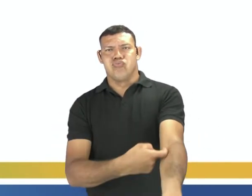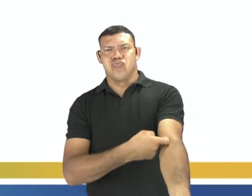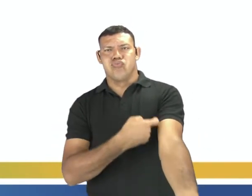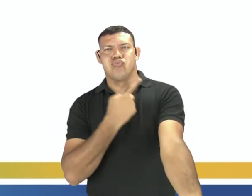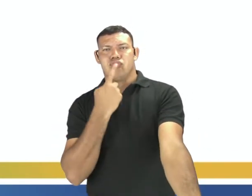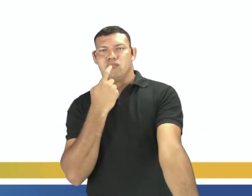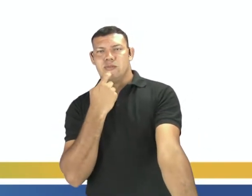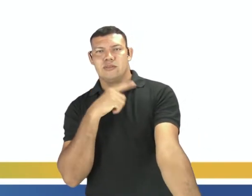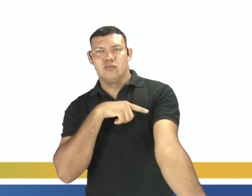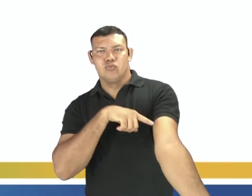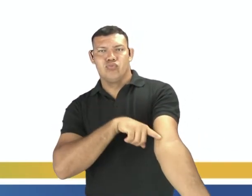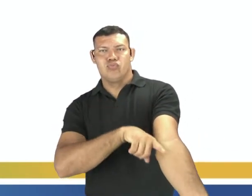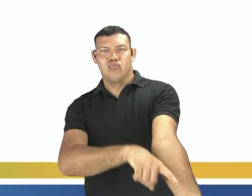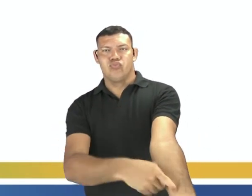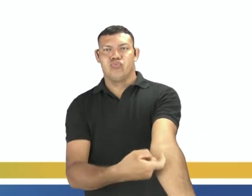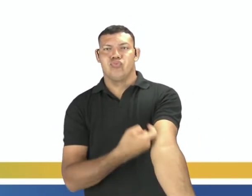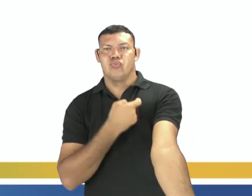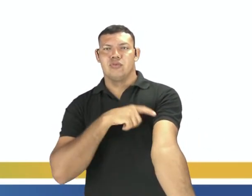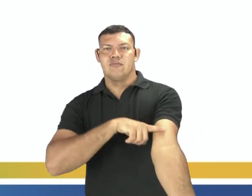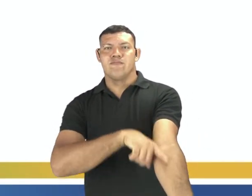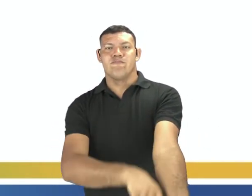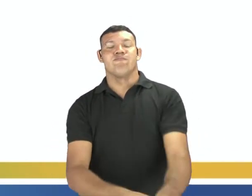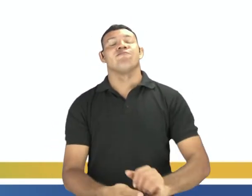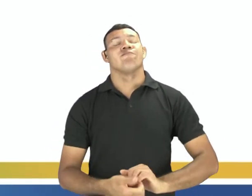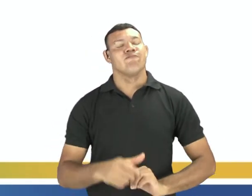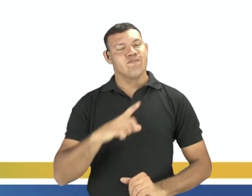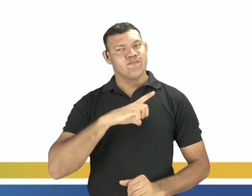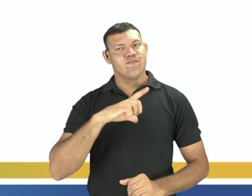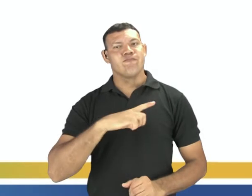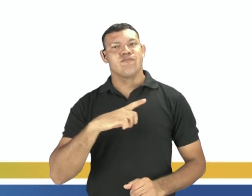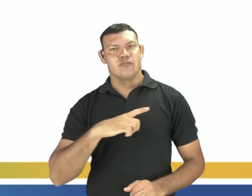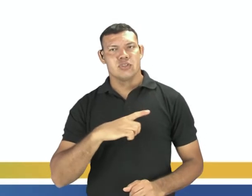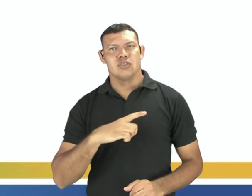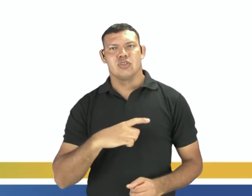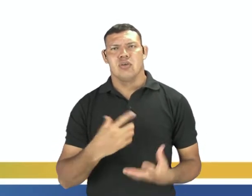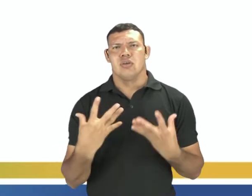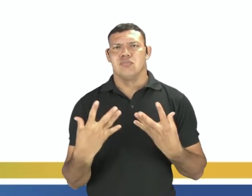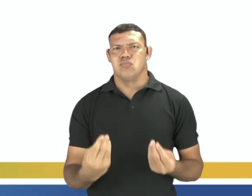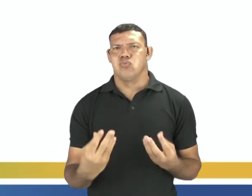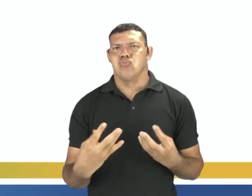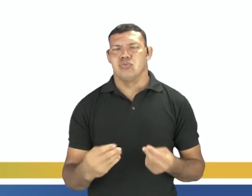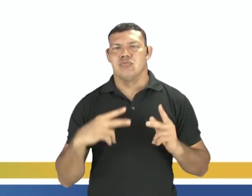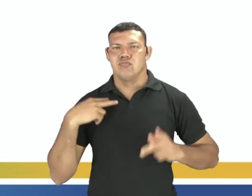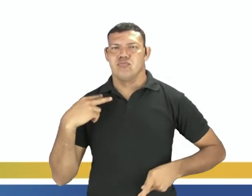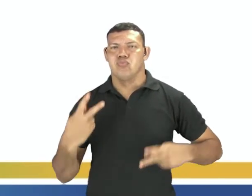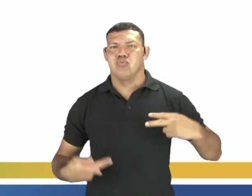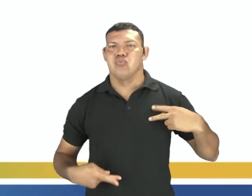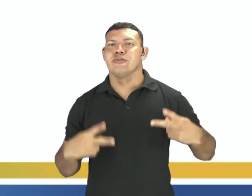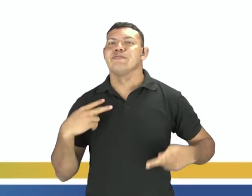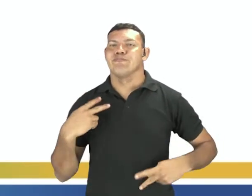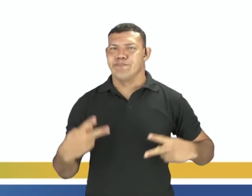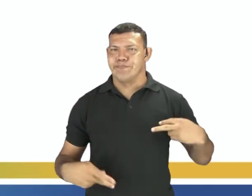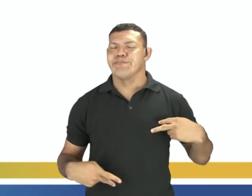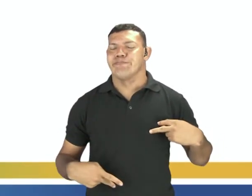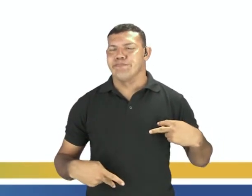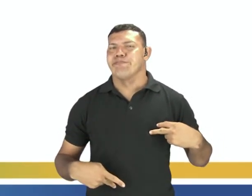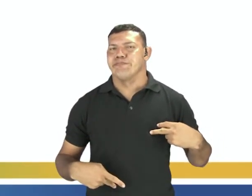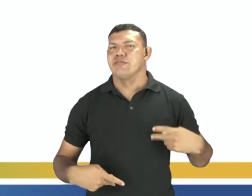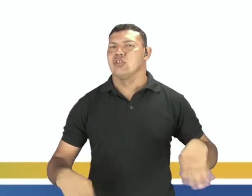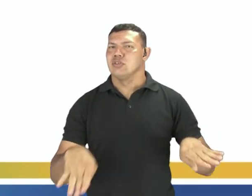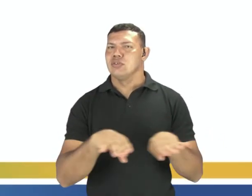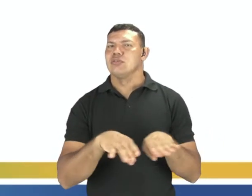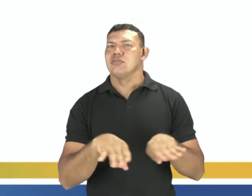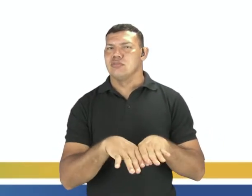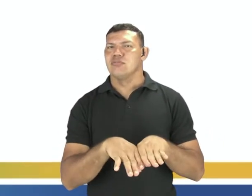que está relacionado à puberdade precoce, podemos destacar a exposição a hormônio ou algum fator que faz com que